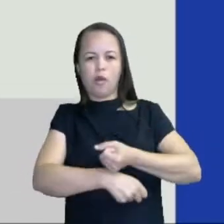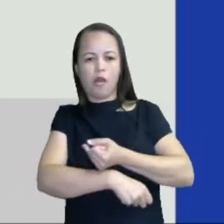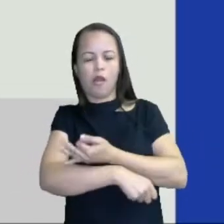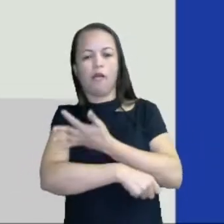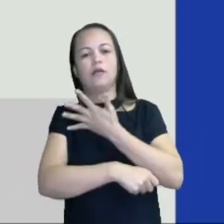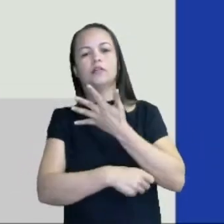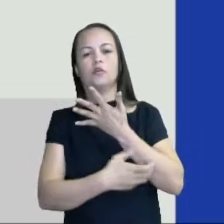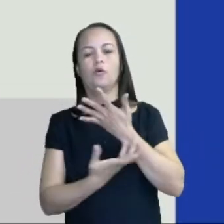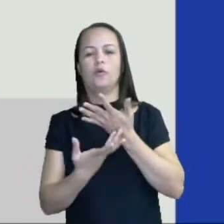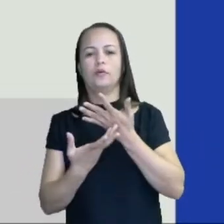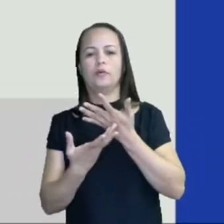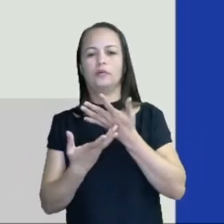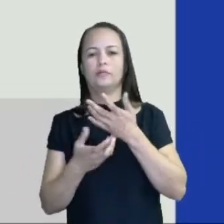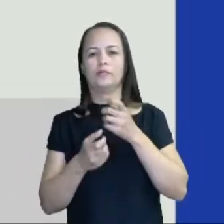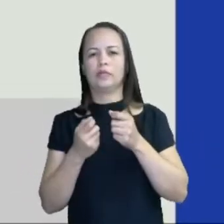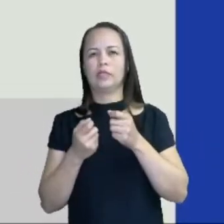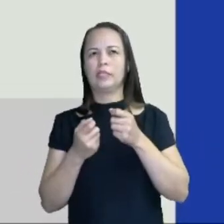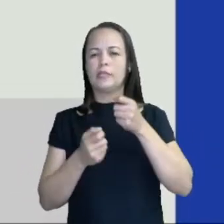nossas